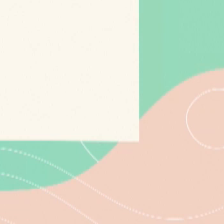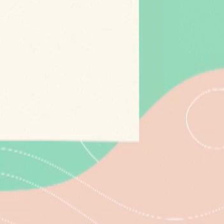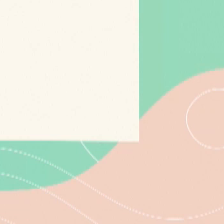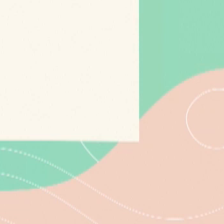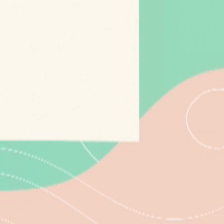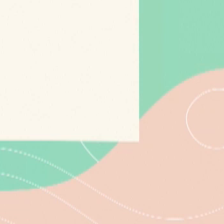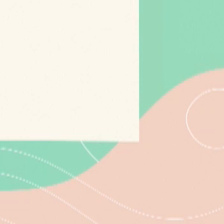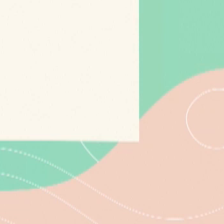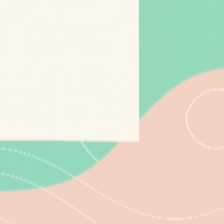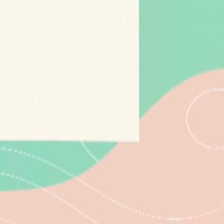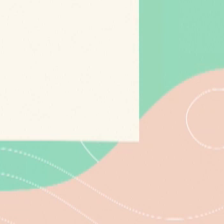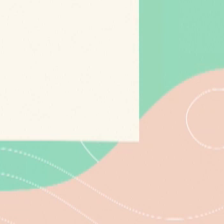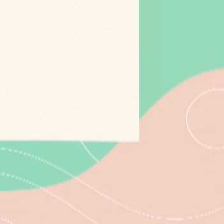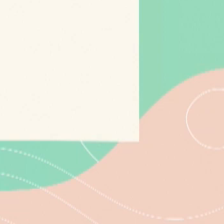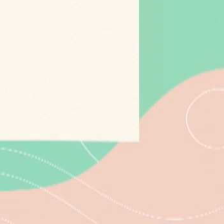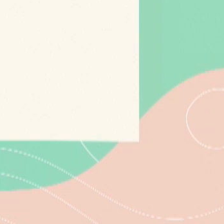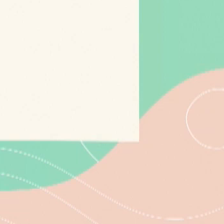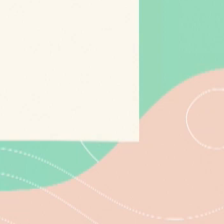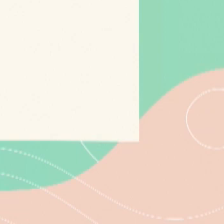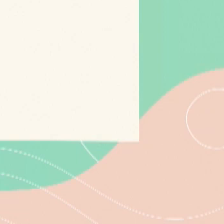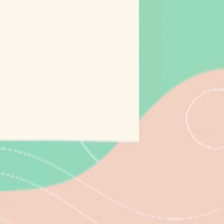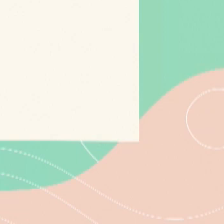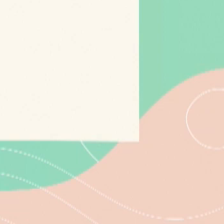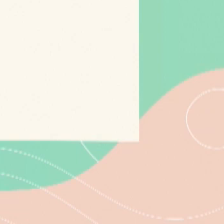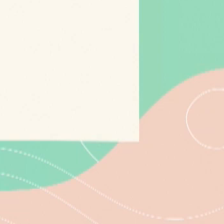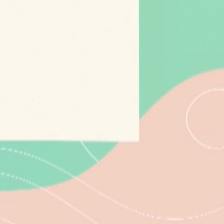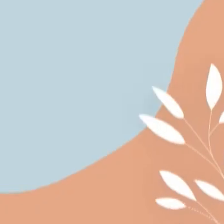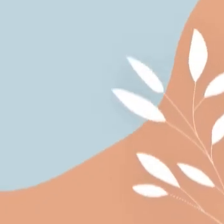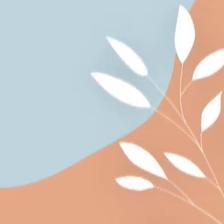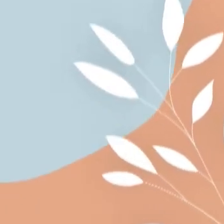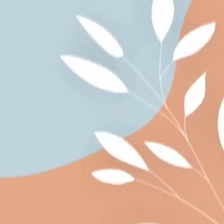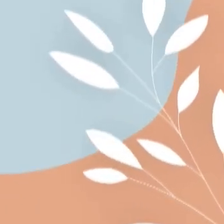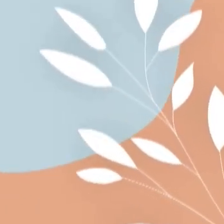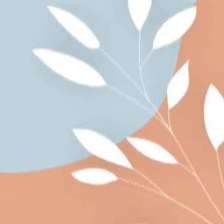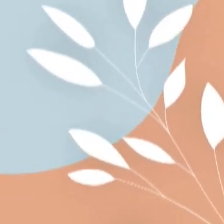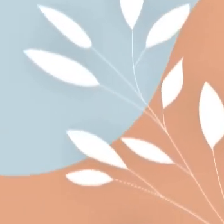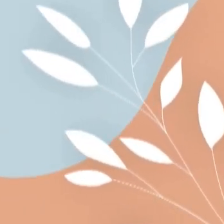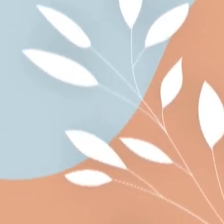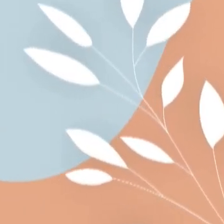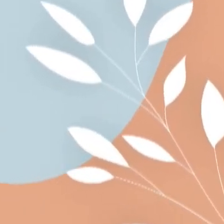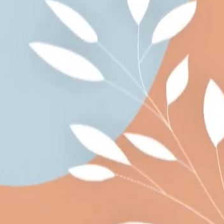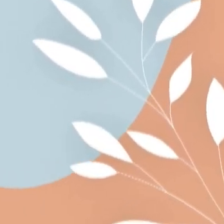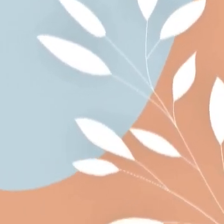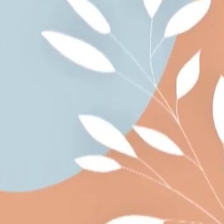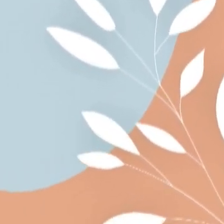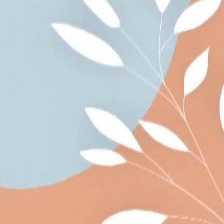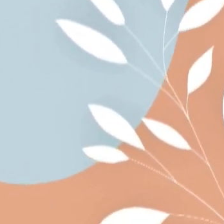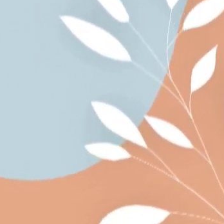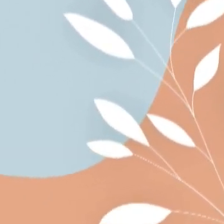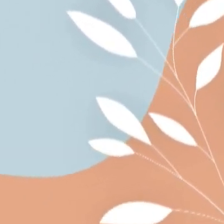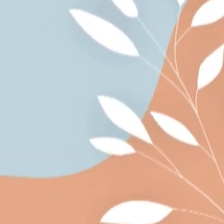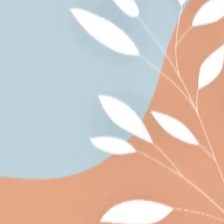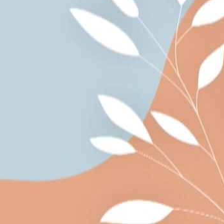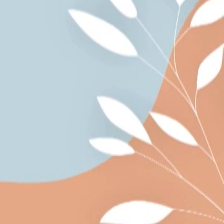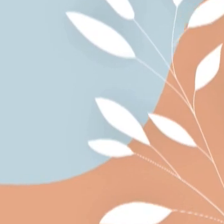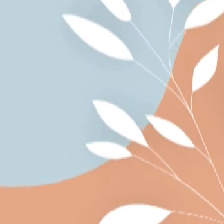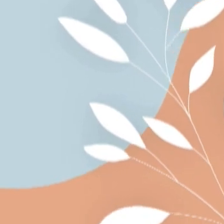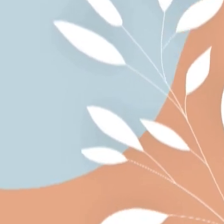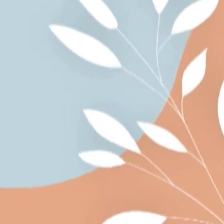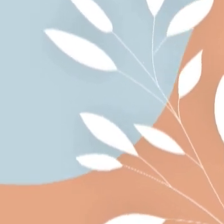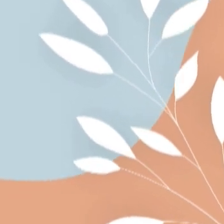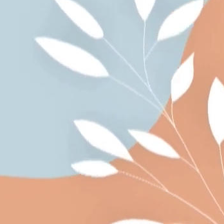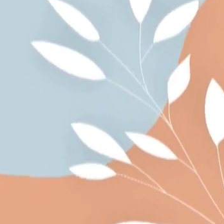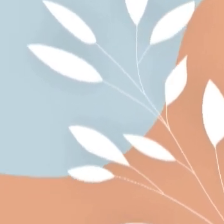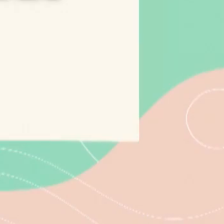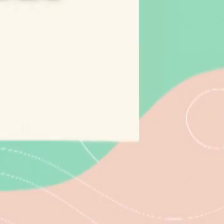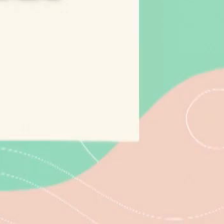do pescoço. Sofia é muito tranquila e carinhosa. Os protetores independentes também têm bichinhos esperando